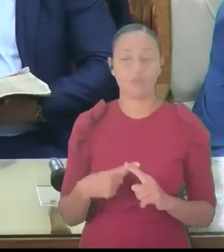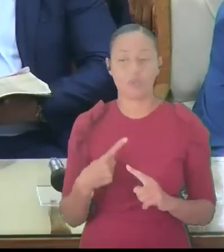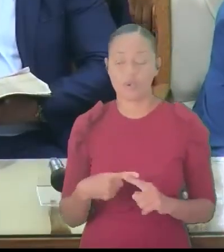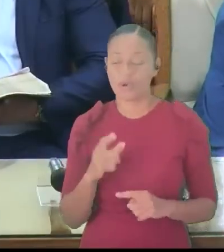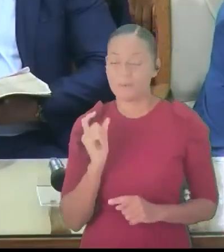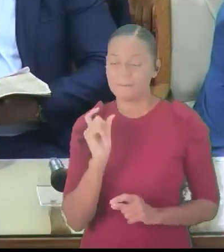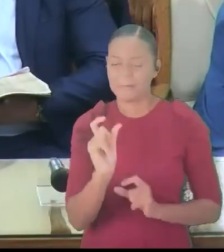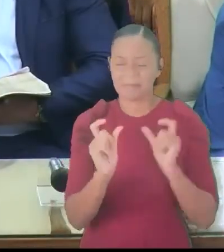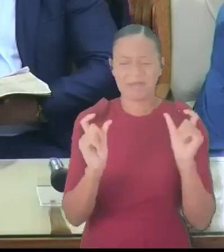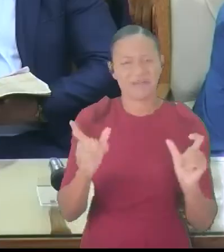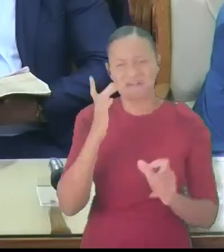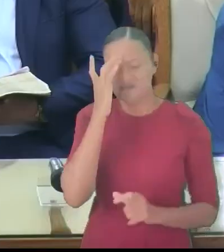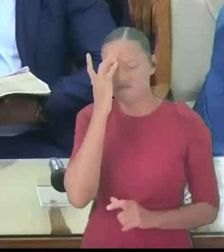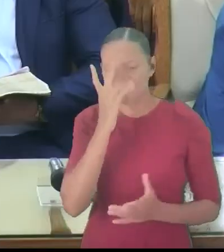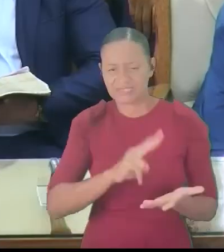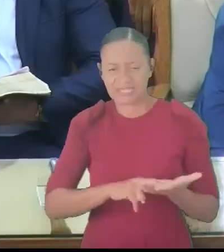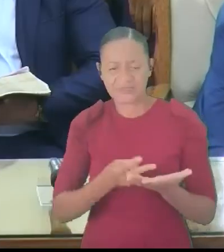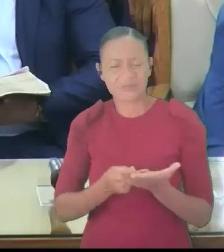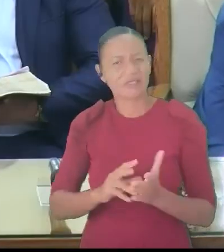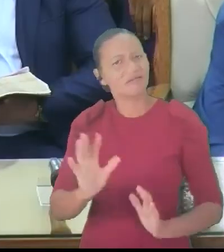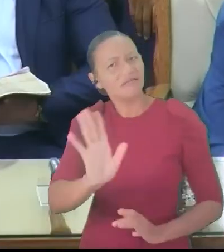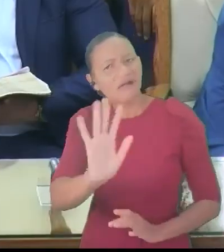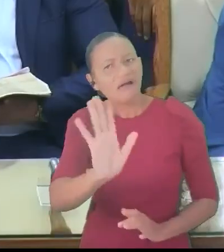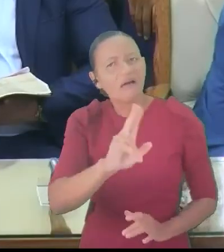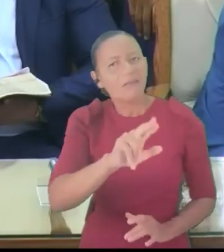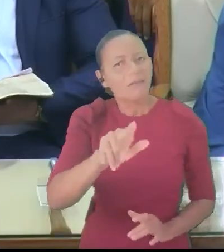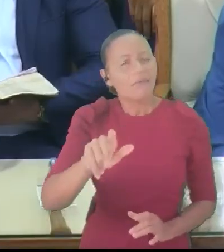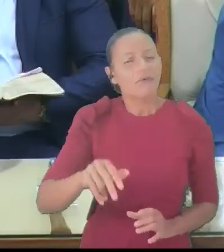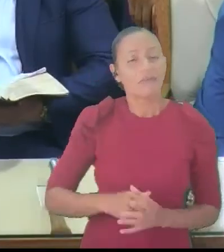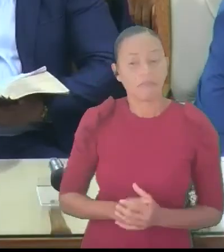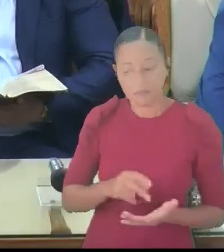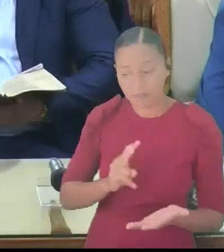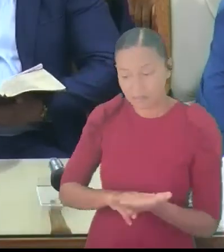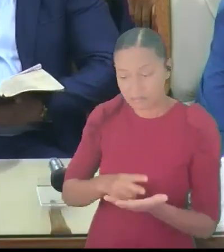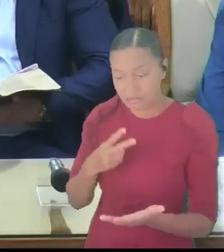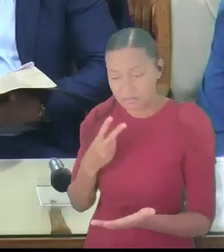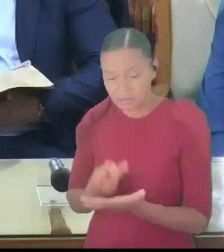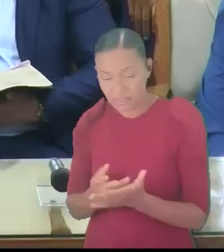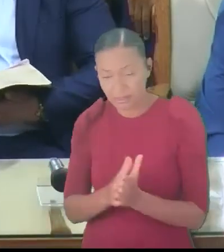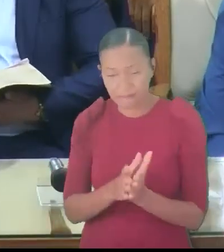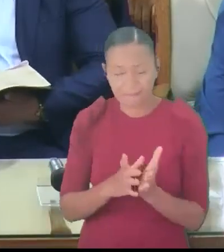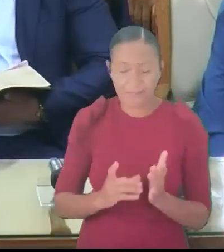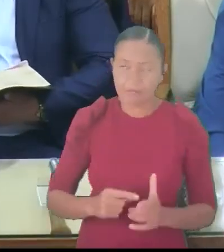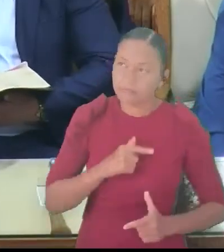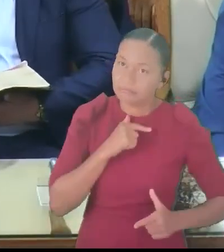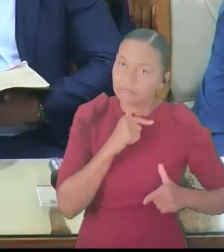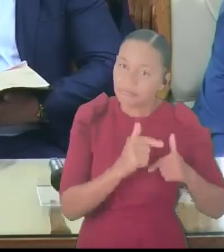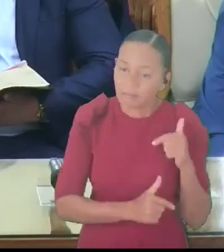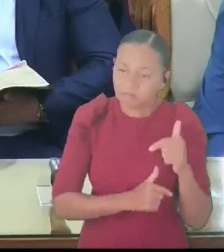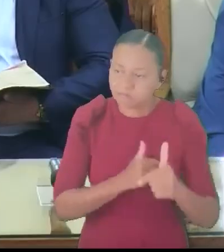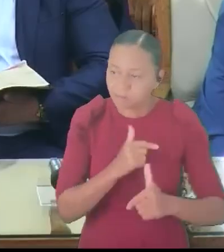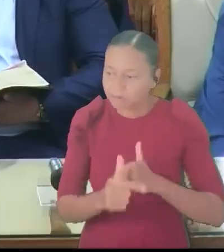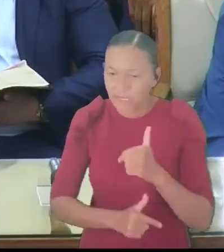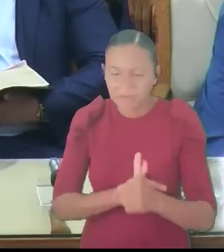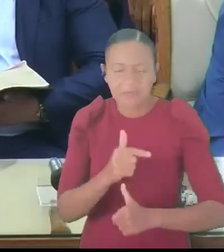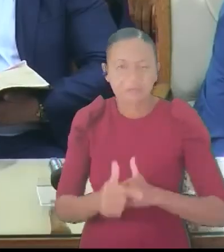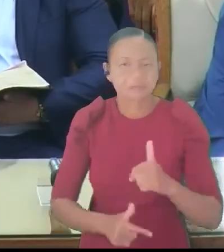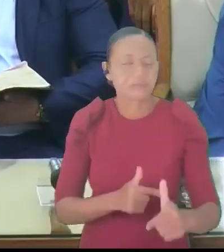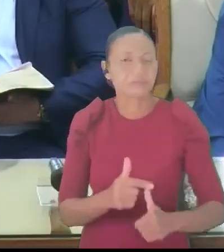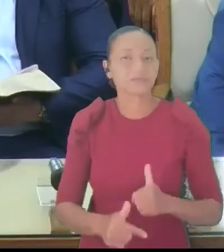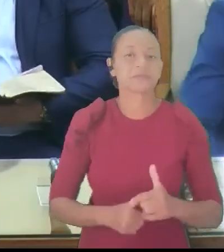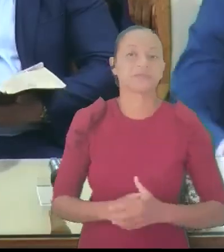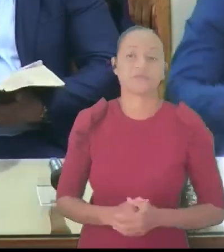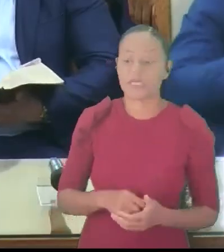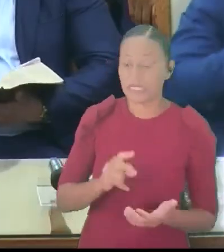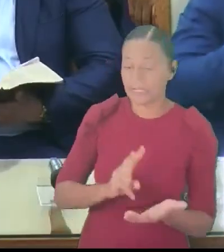são fáceis de traduzir, não, irmão. Para traduzir uma Bíblia é um trabalho insondável.